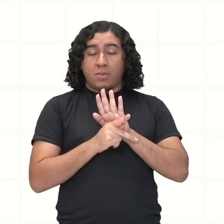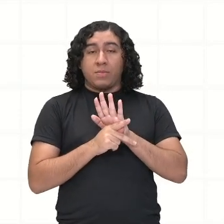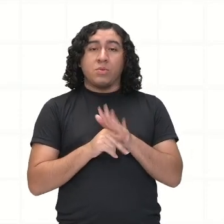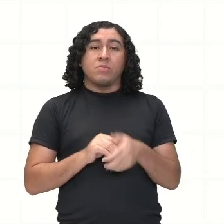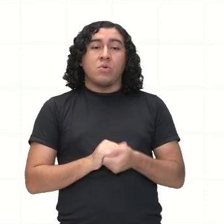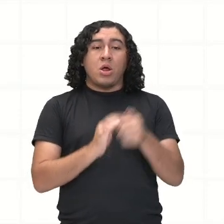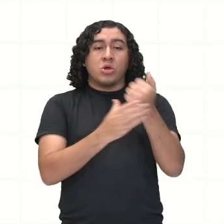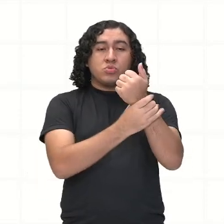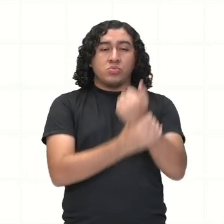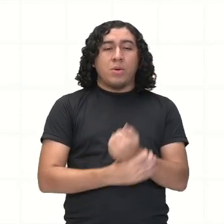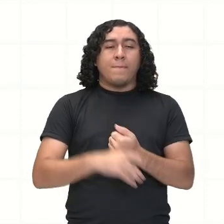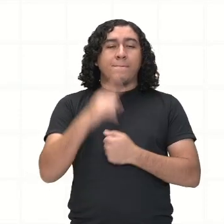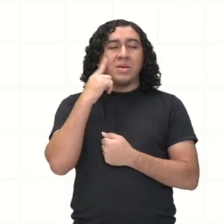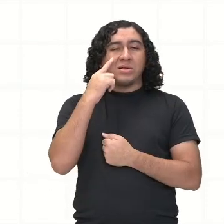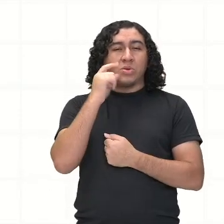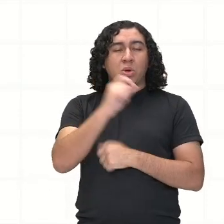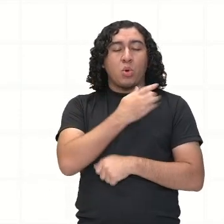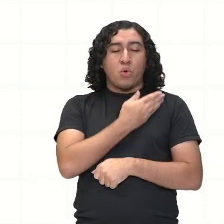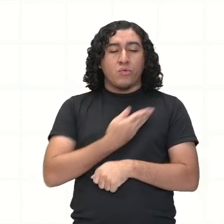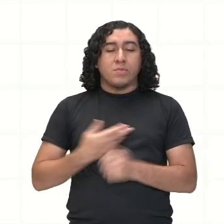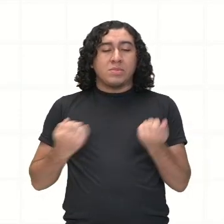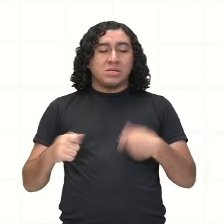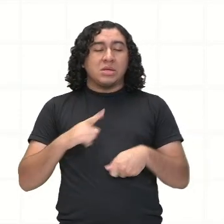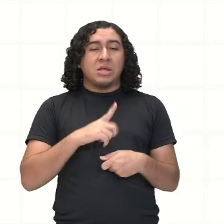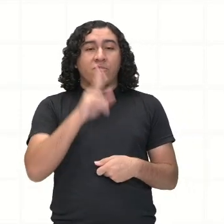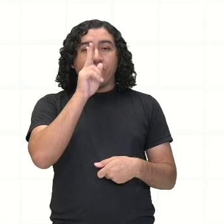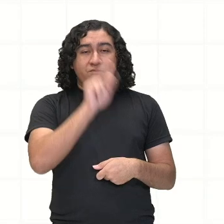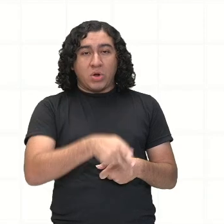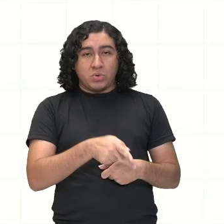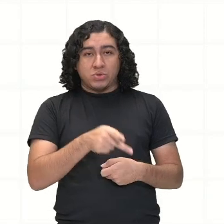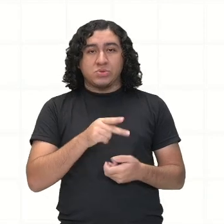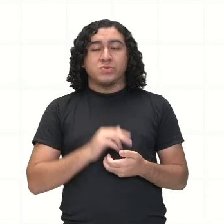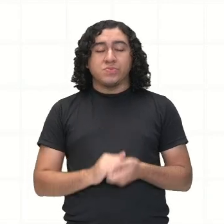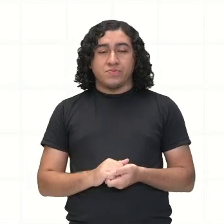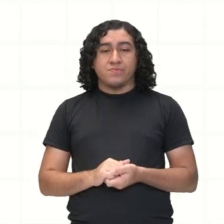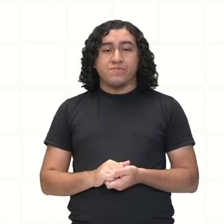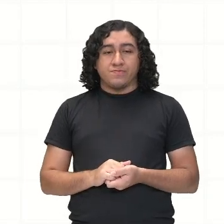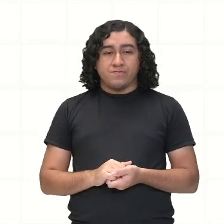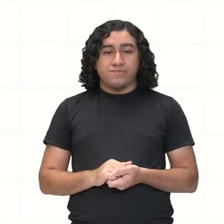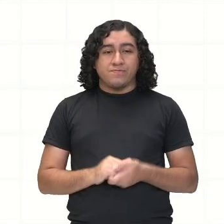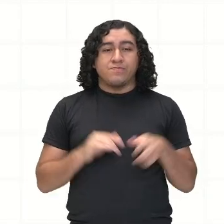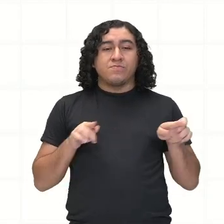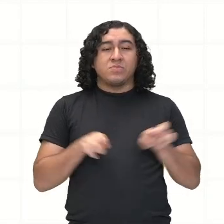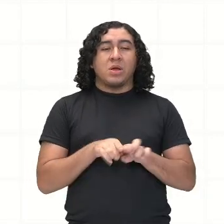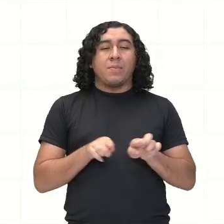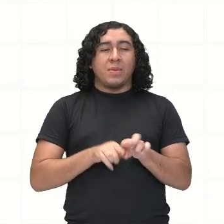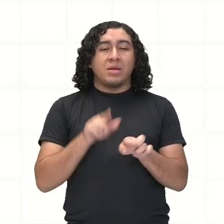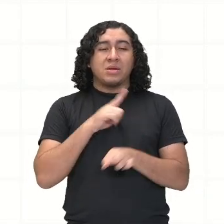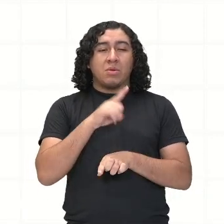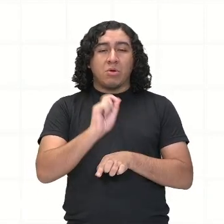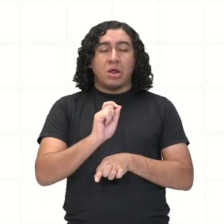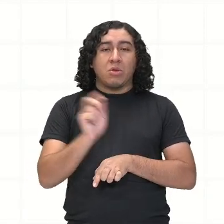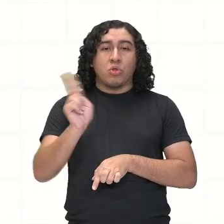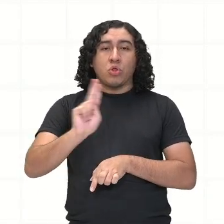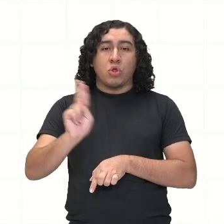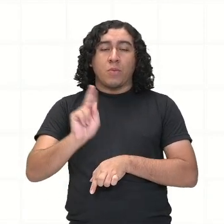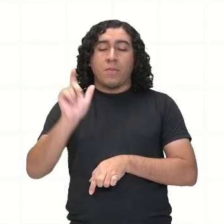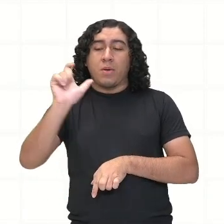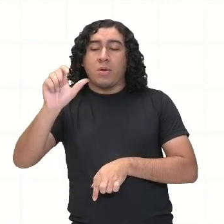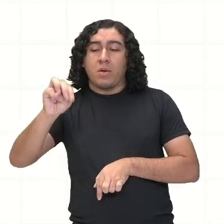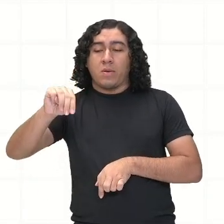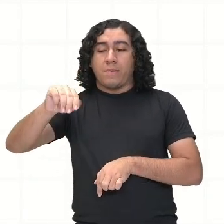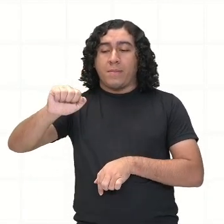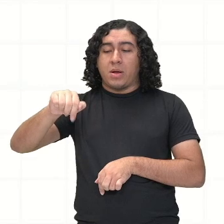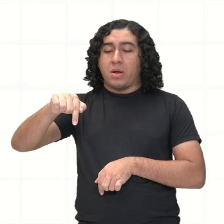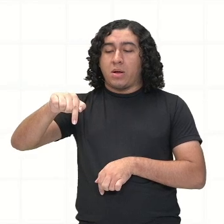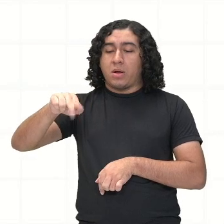ser firme e rigoroso, de acordo com Nicolau Maquiavel. Ele vai ser dono da expressão maquiavélico. Eu acho que vocês já devem